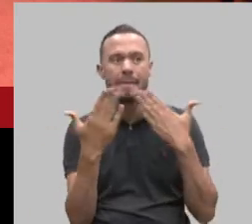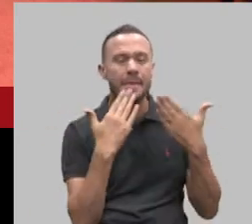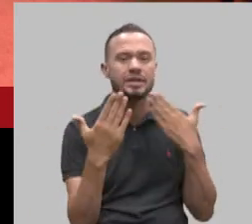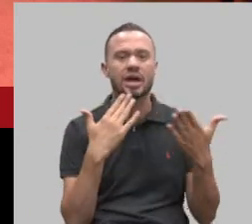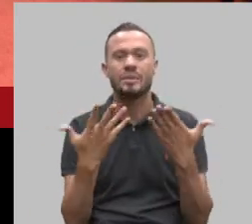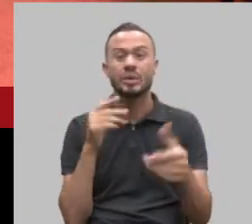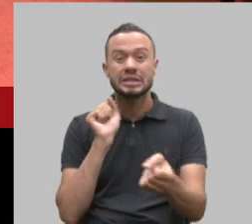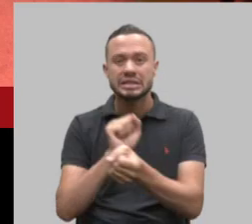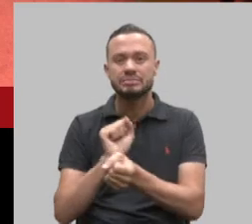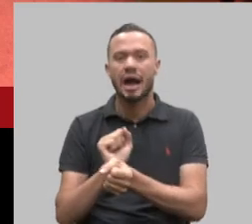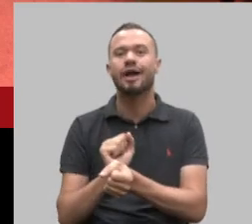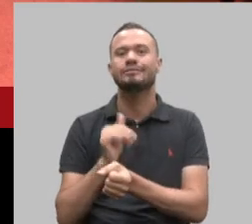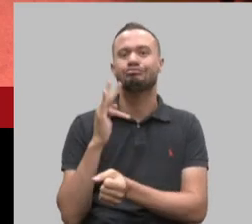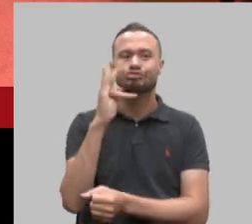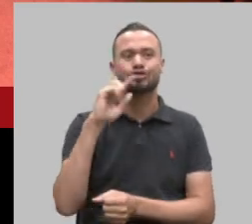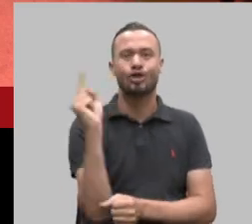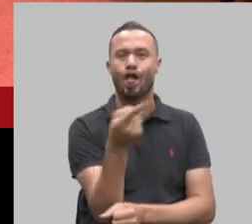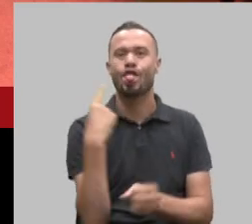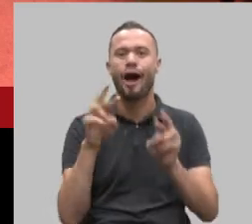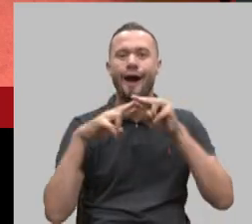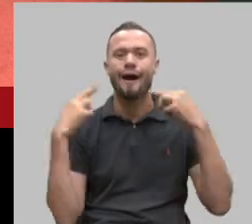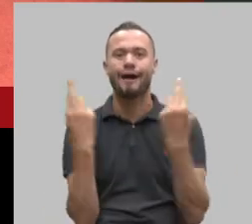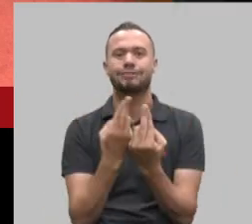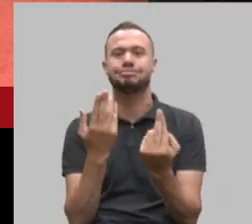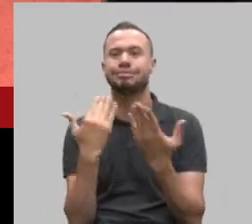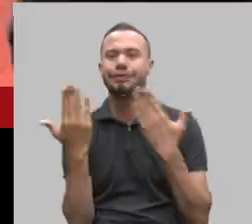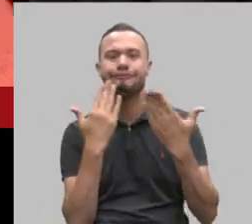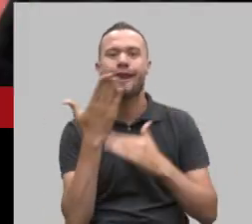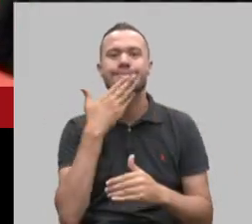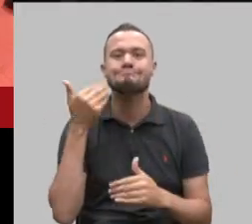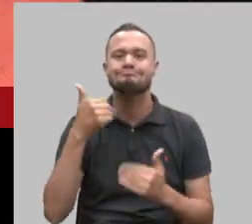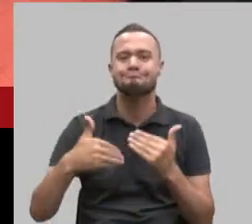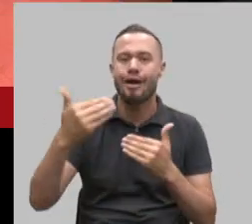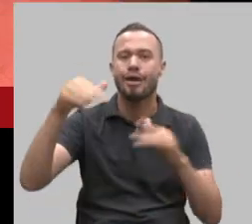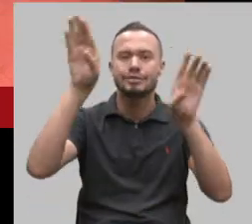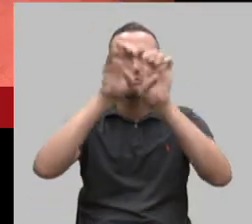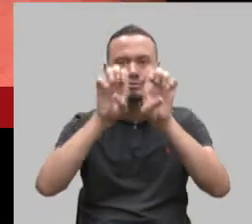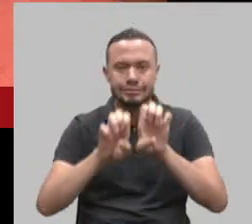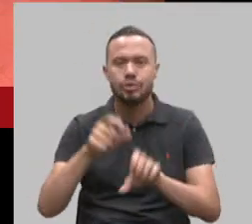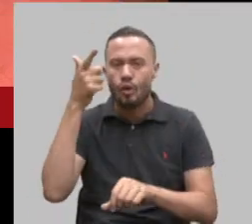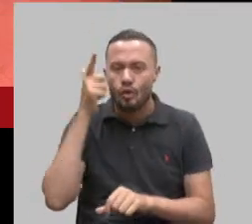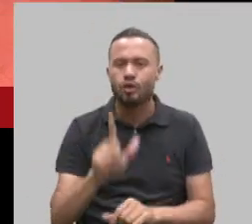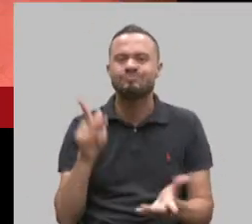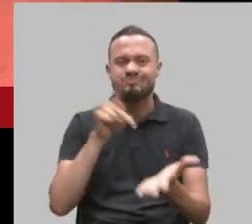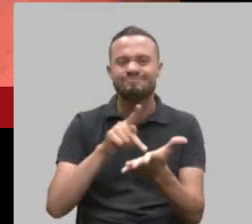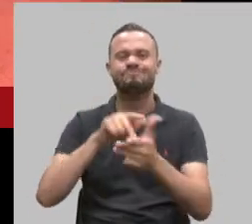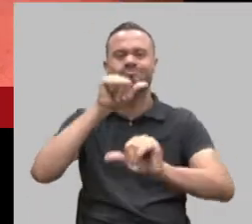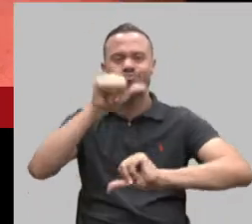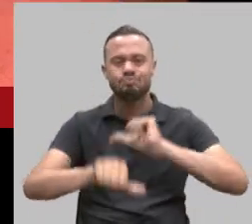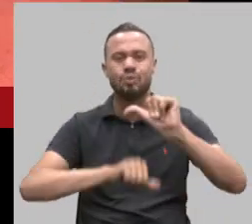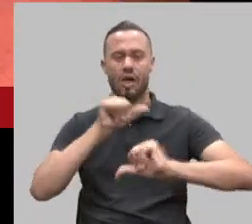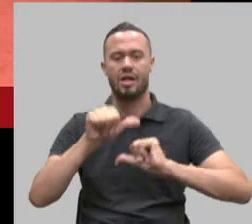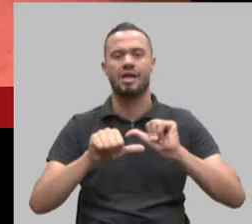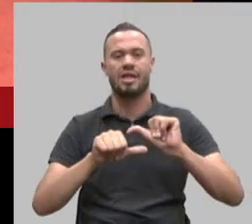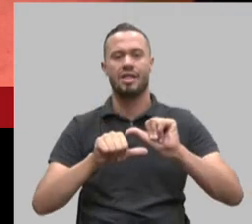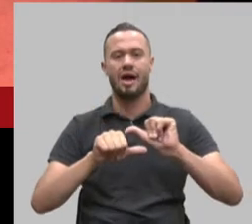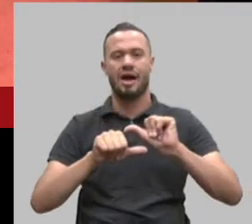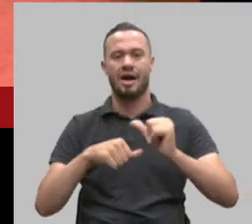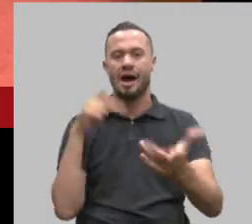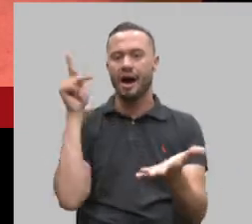a voz de vocês consigam aumentar ainda mais essa a visão dessa infraestrutura PR a gente conseguir realmente mudar a nossa realidade